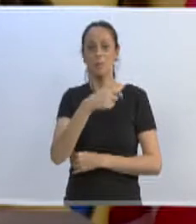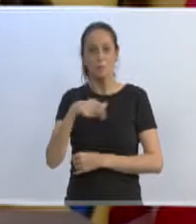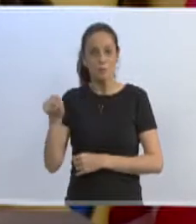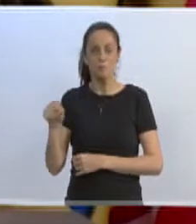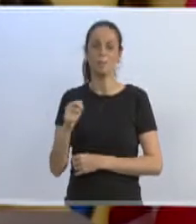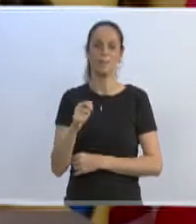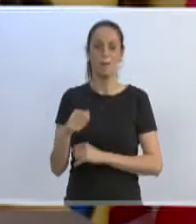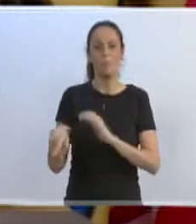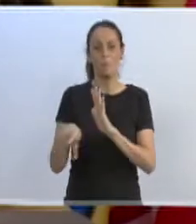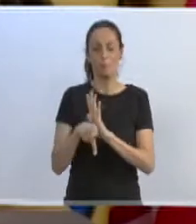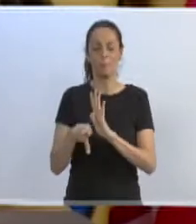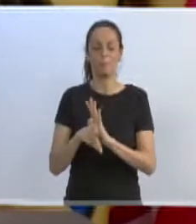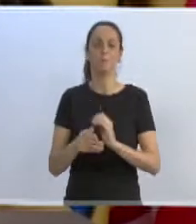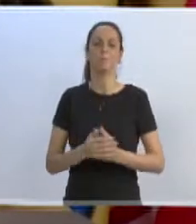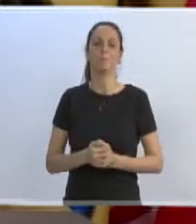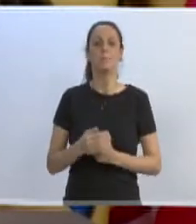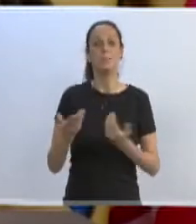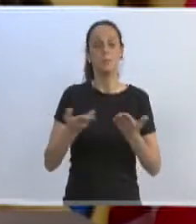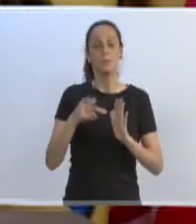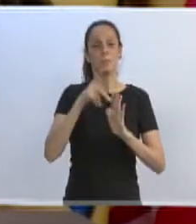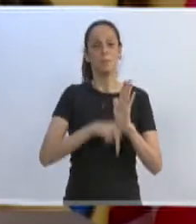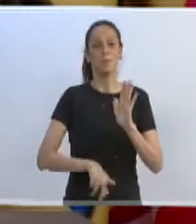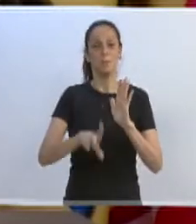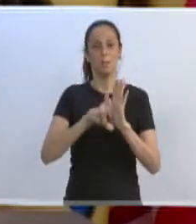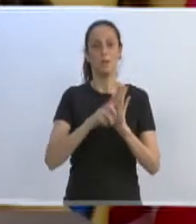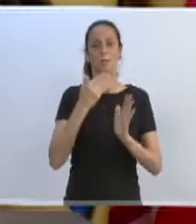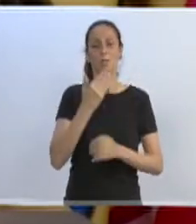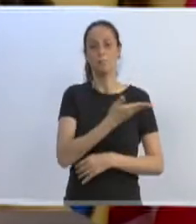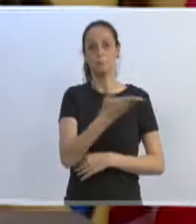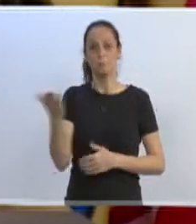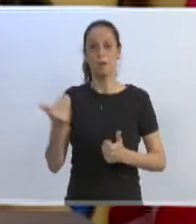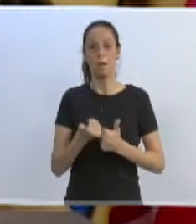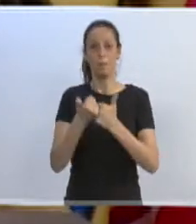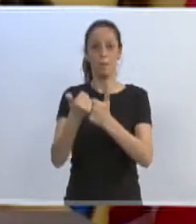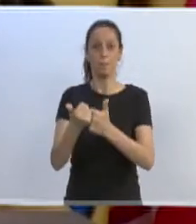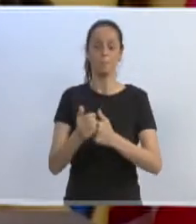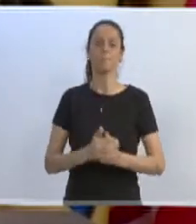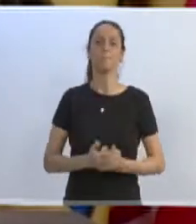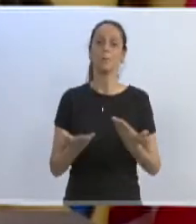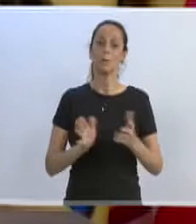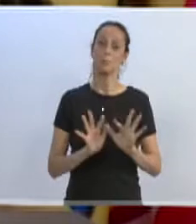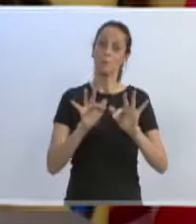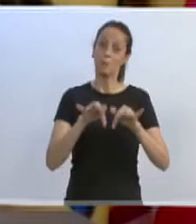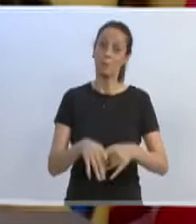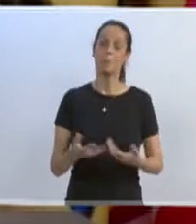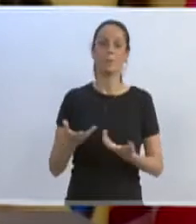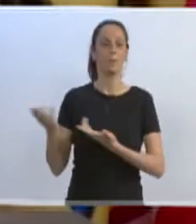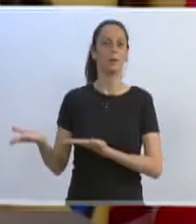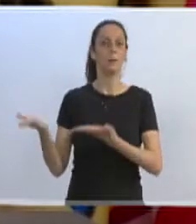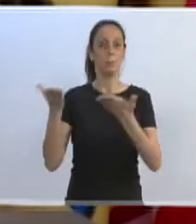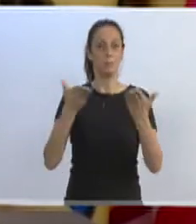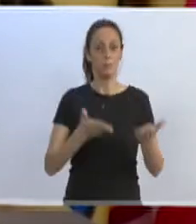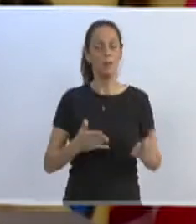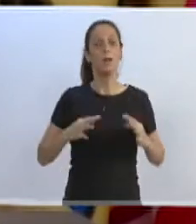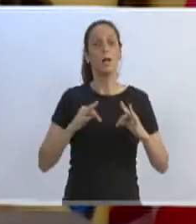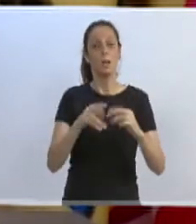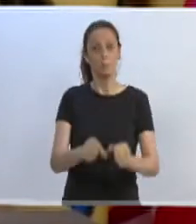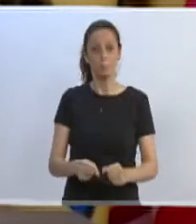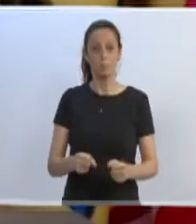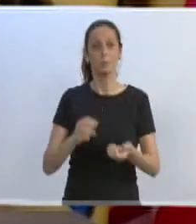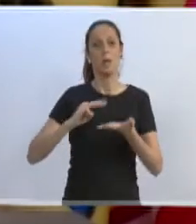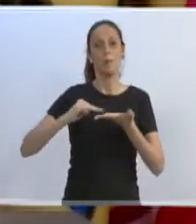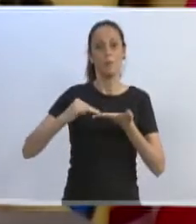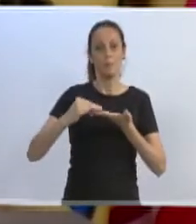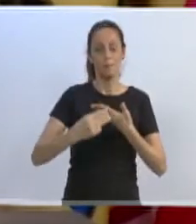nós estamos entrando com um projecto de lei hoje acaba peço o apoio de todos vocês e para finalizar quero convidar a todos para parcelar